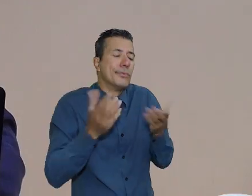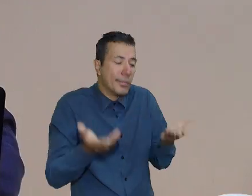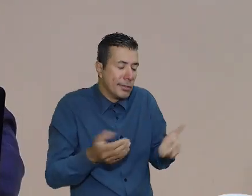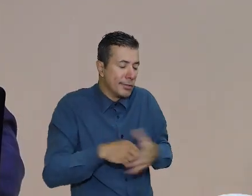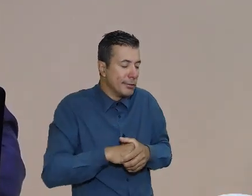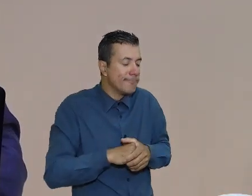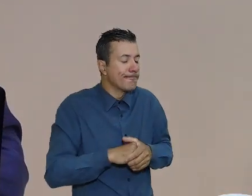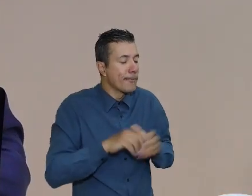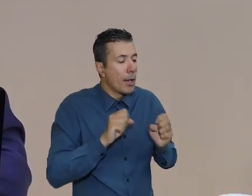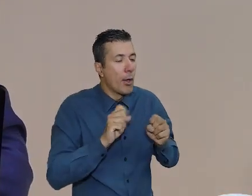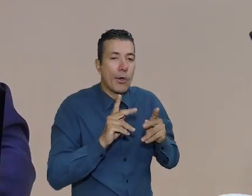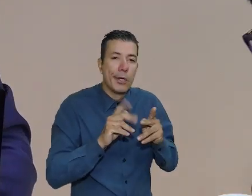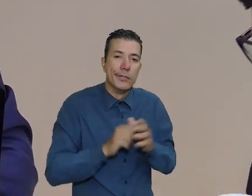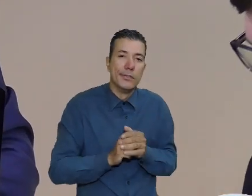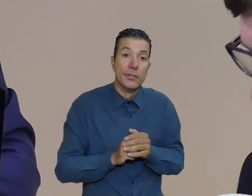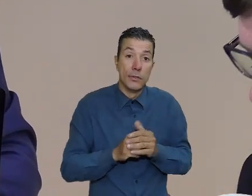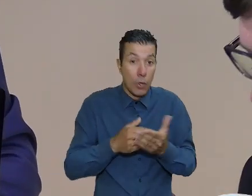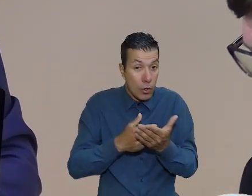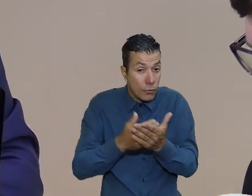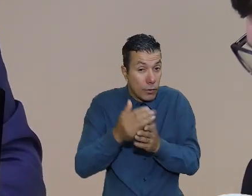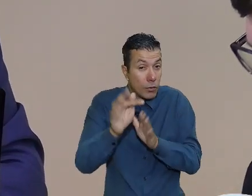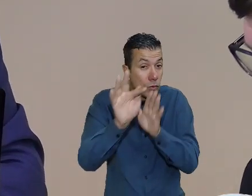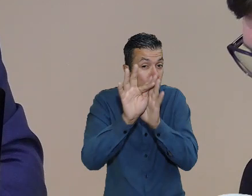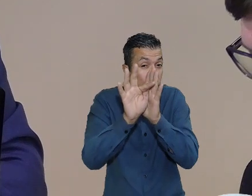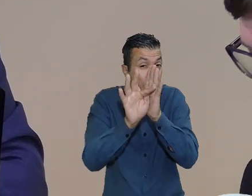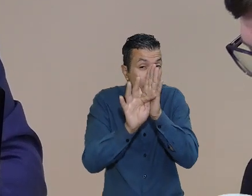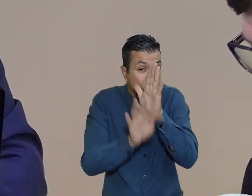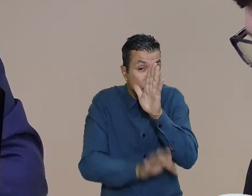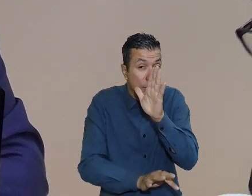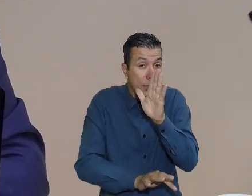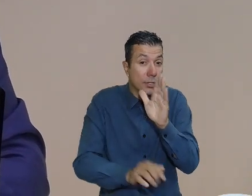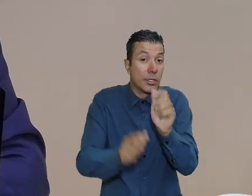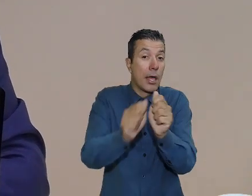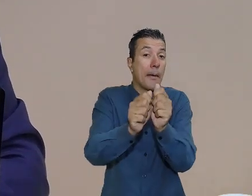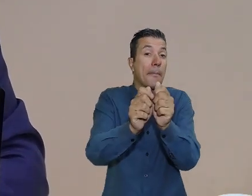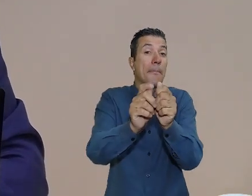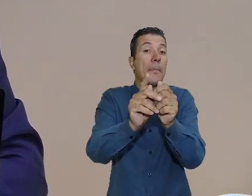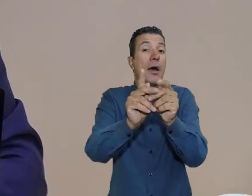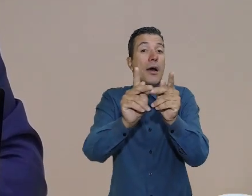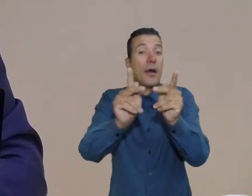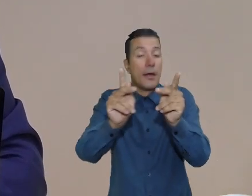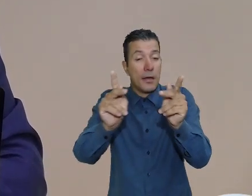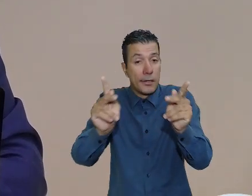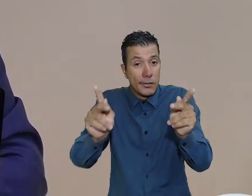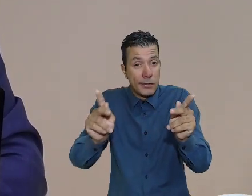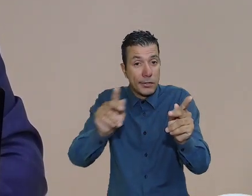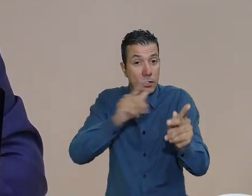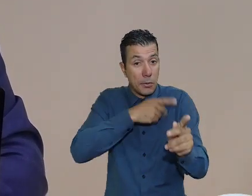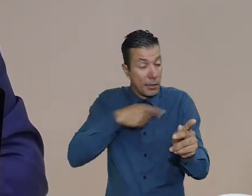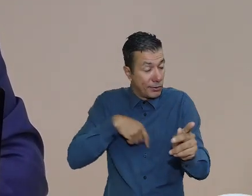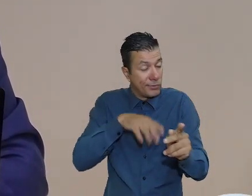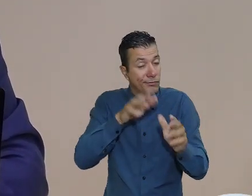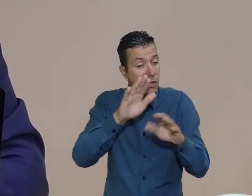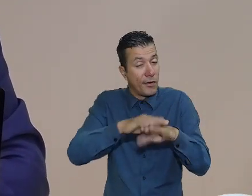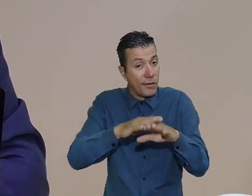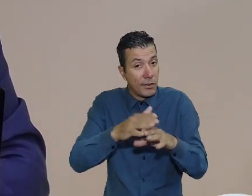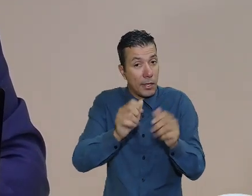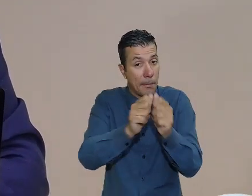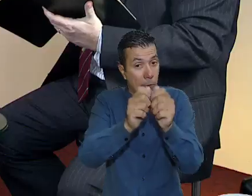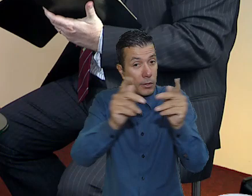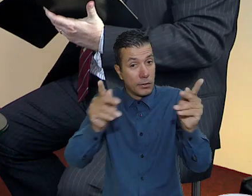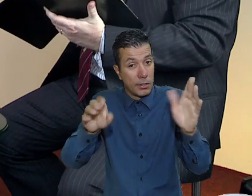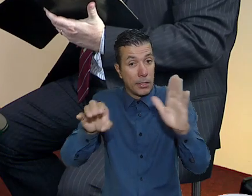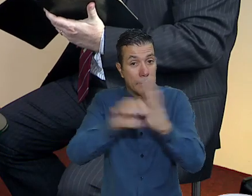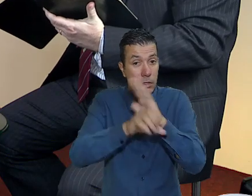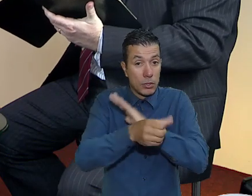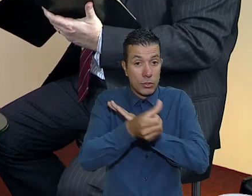favor? Ok, pastor Léo. Nós vamos ler, então, para responder essas perguntas que o pastor Leonardo fez, Apocalipse